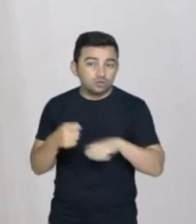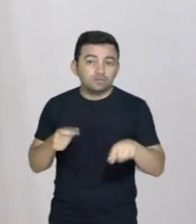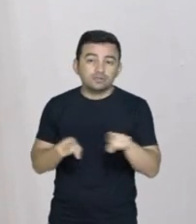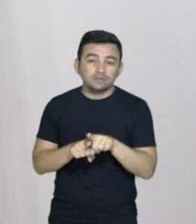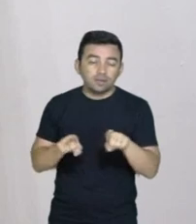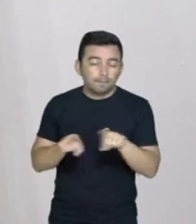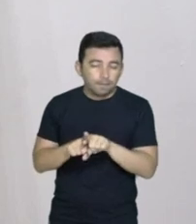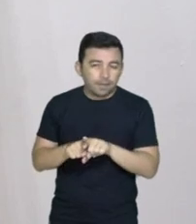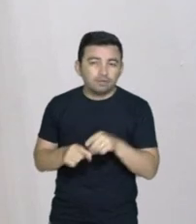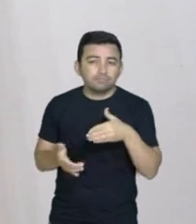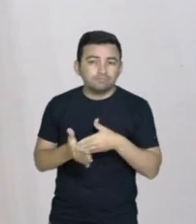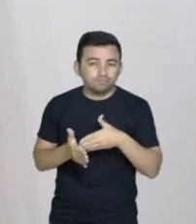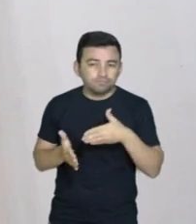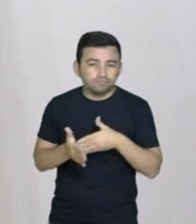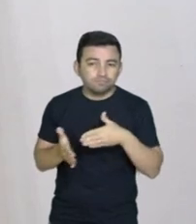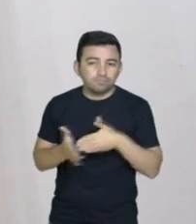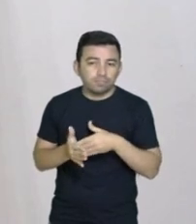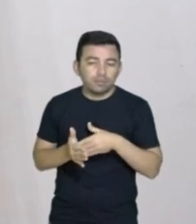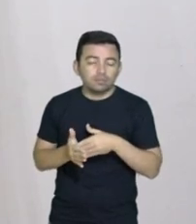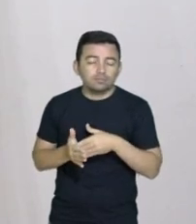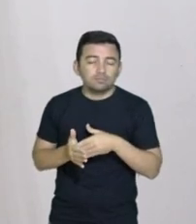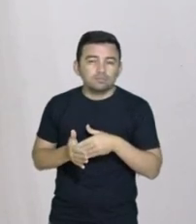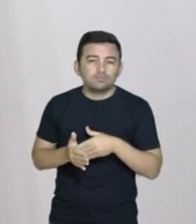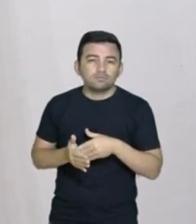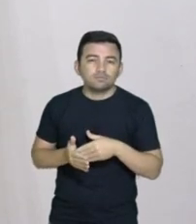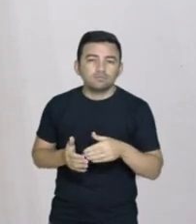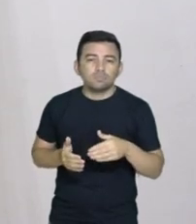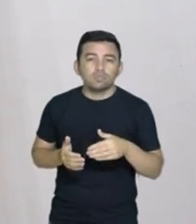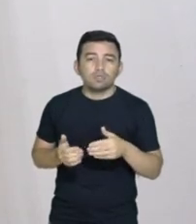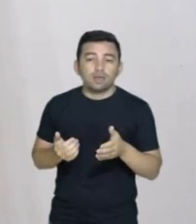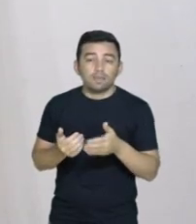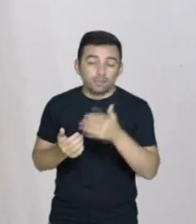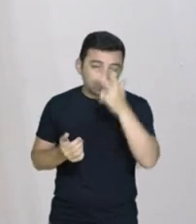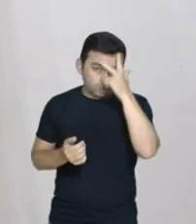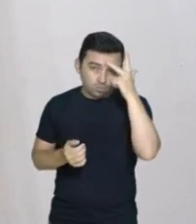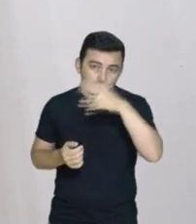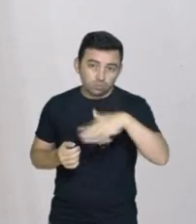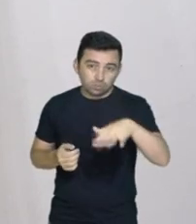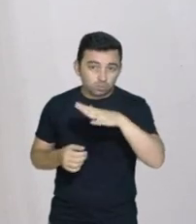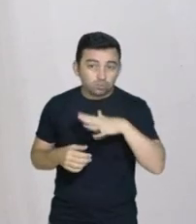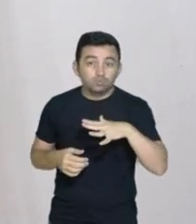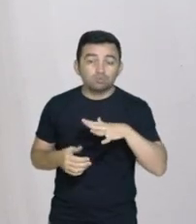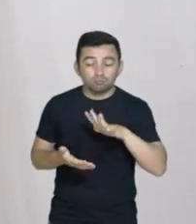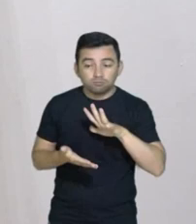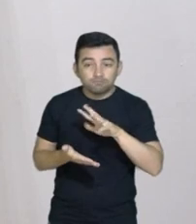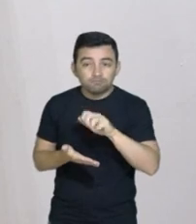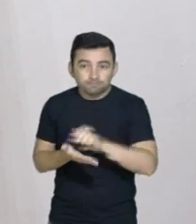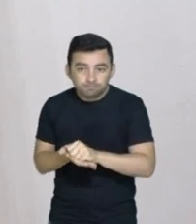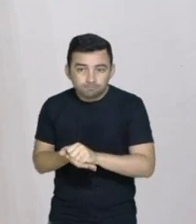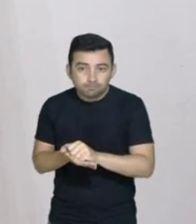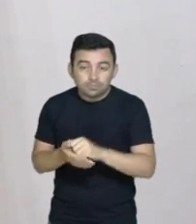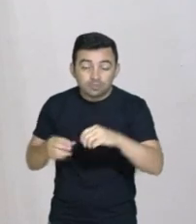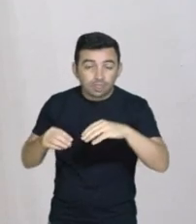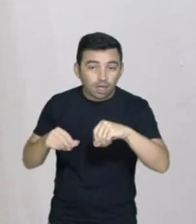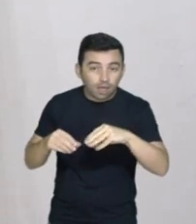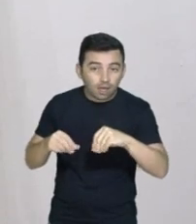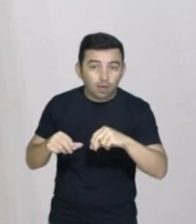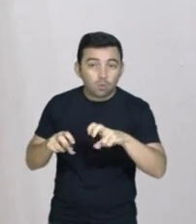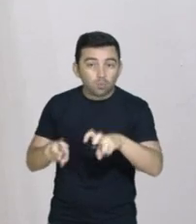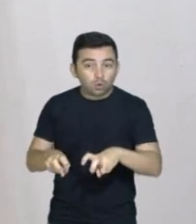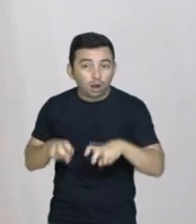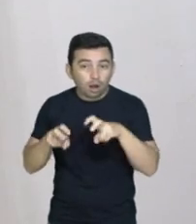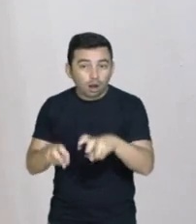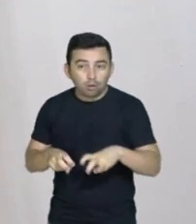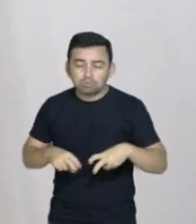restrições aplicadas a ocupantes e invasores de propriedades rurais